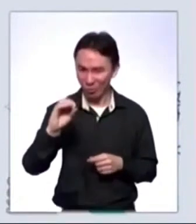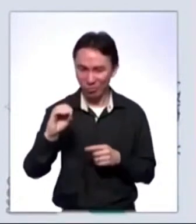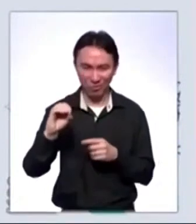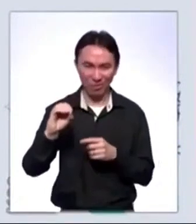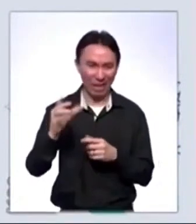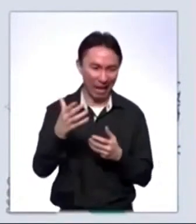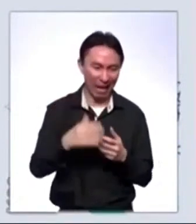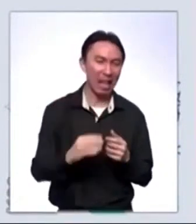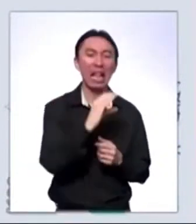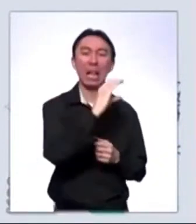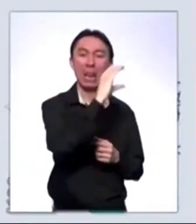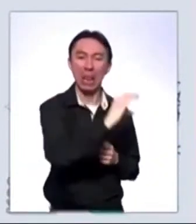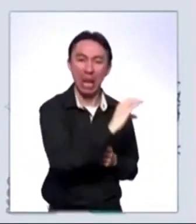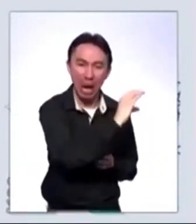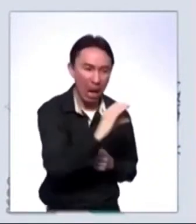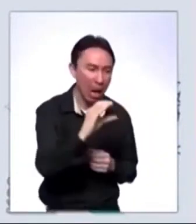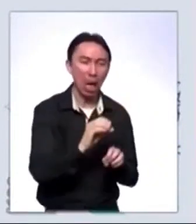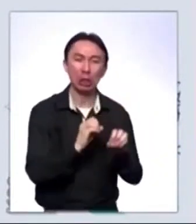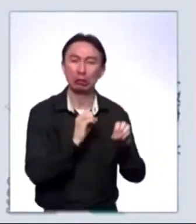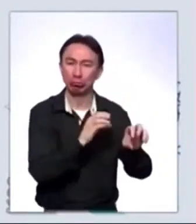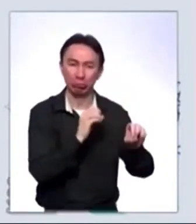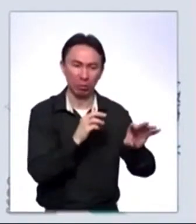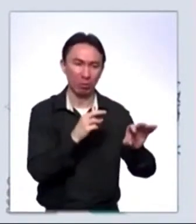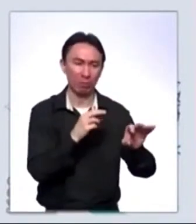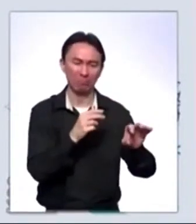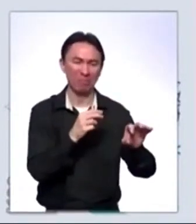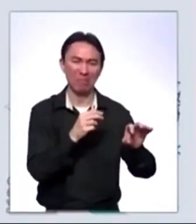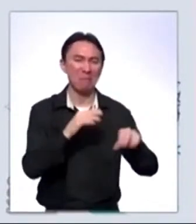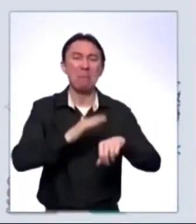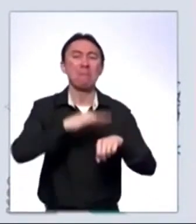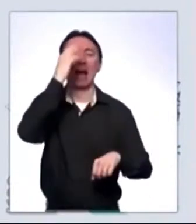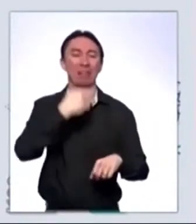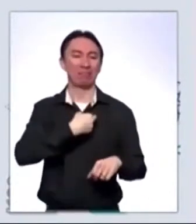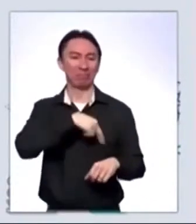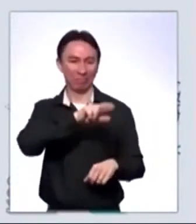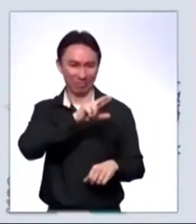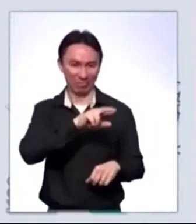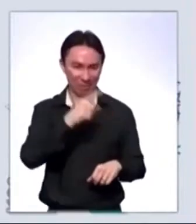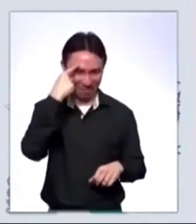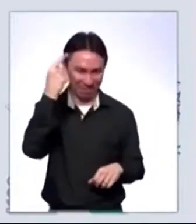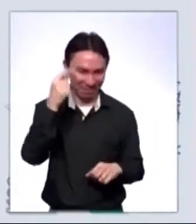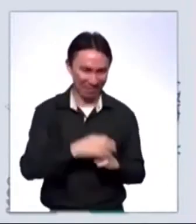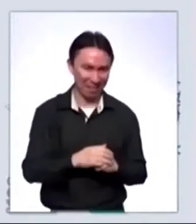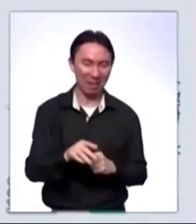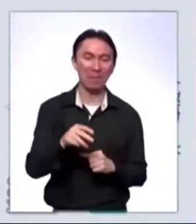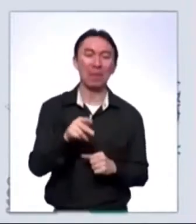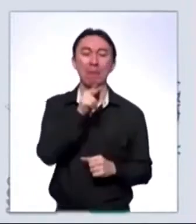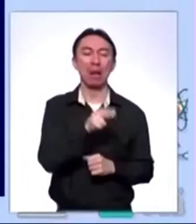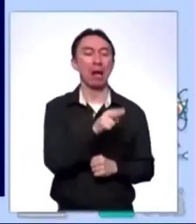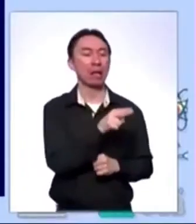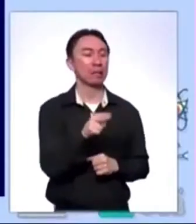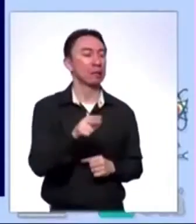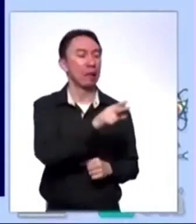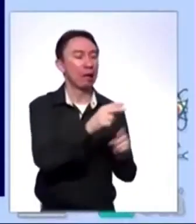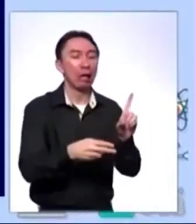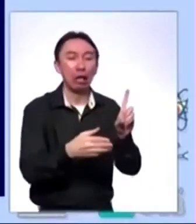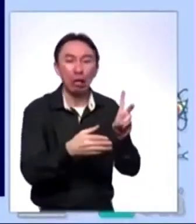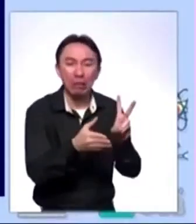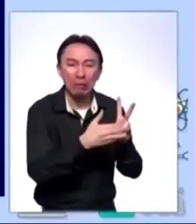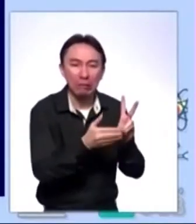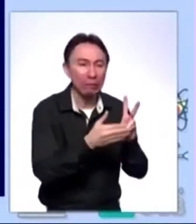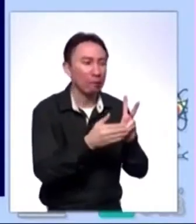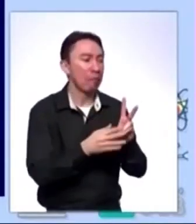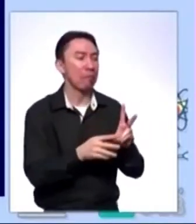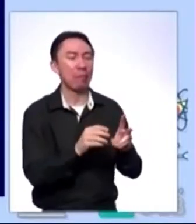mais religião do que arte. Então o principal nome da turma, Padre Anchieta, fazendo catequese dos indígenas. Nós vamos ter